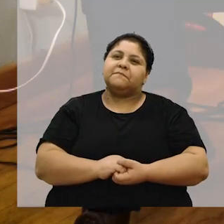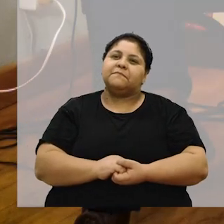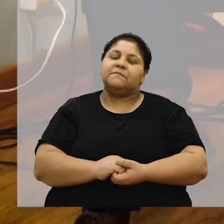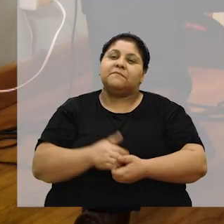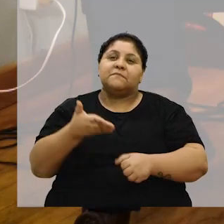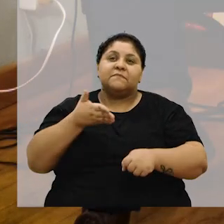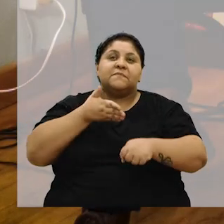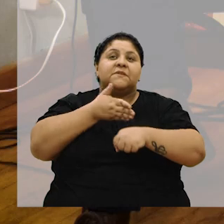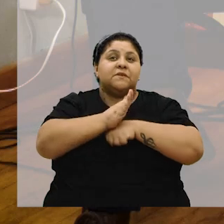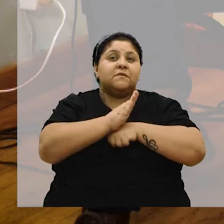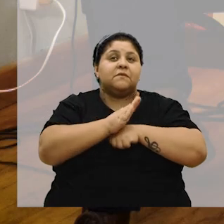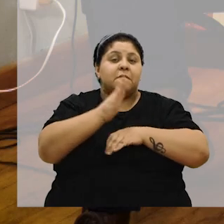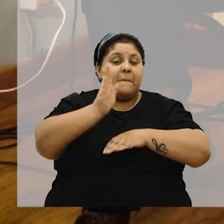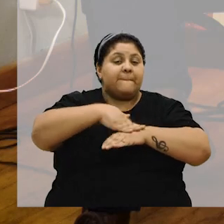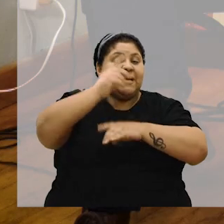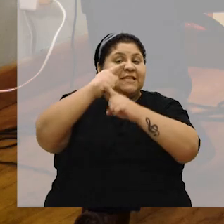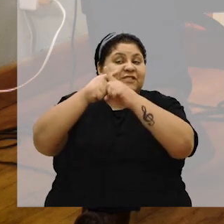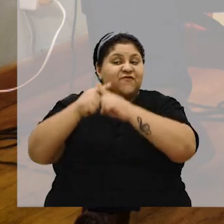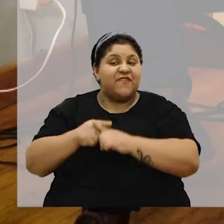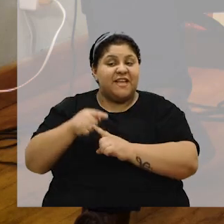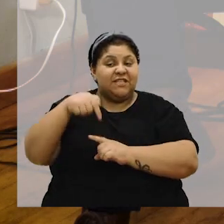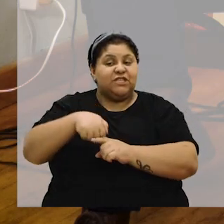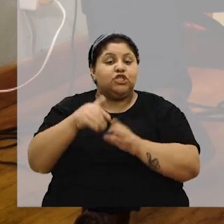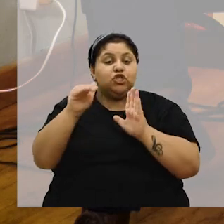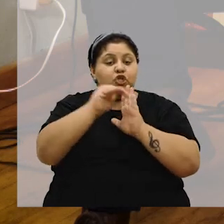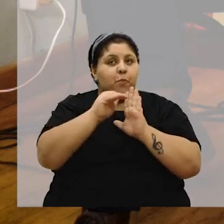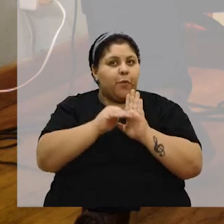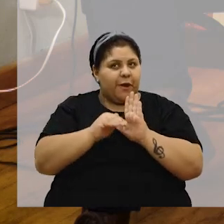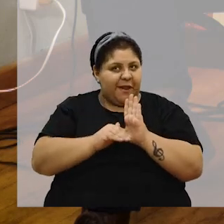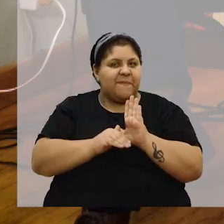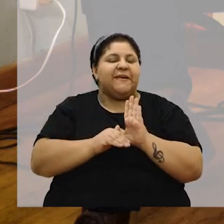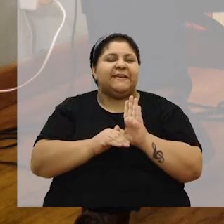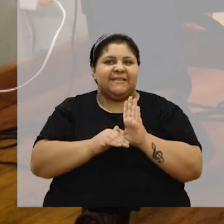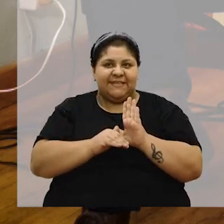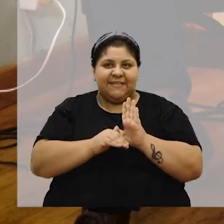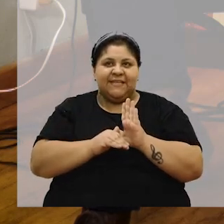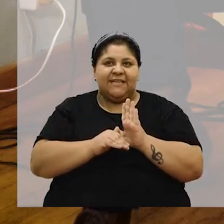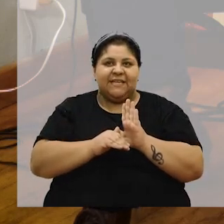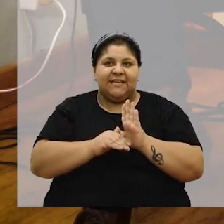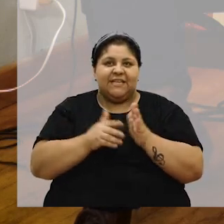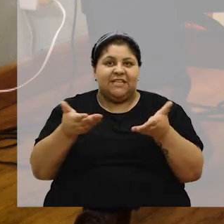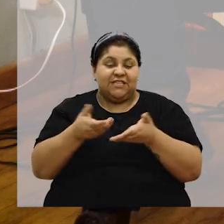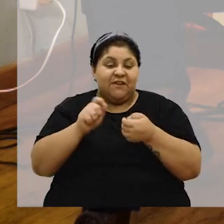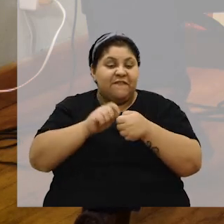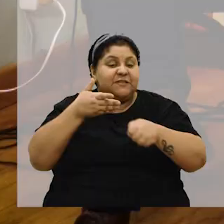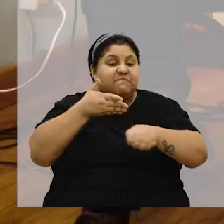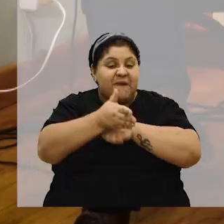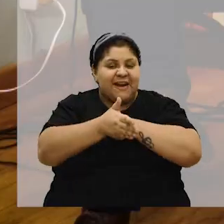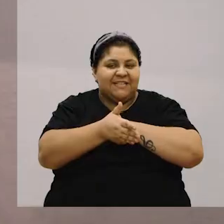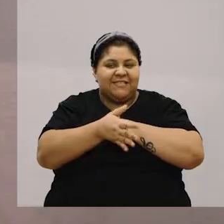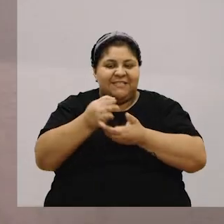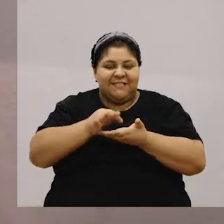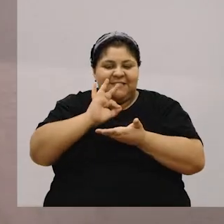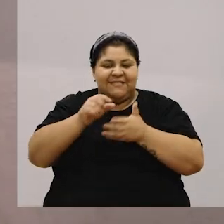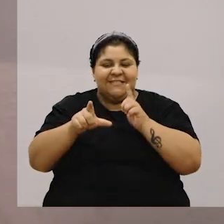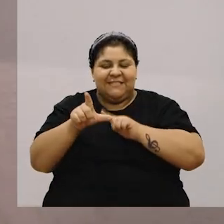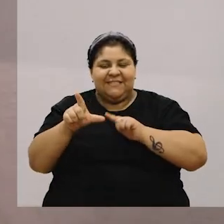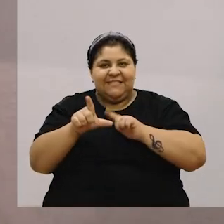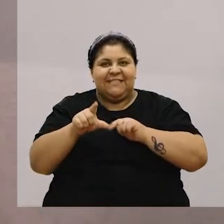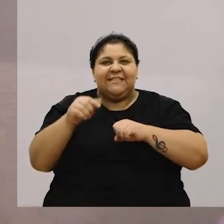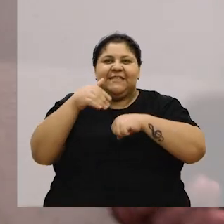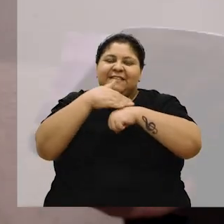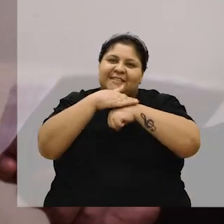Falks, a mais participante, a que participou mais vezes do programa, a mais frequente ao programa, digamos que ela já é parte do Café com